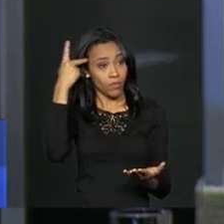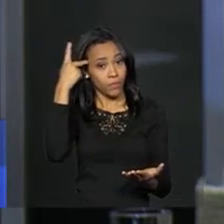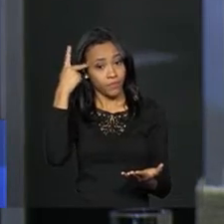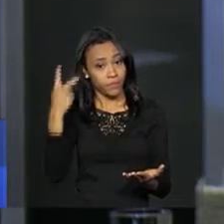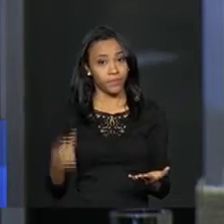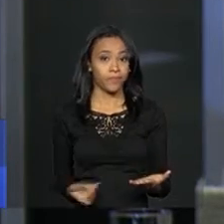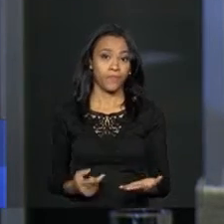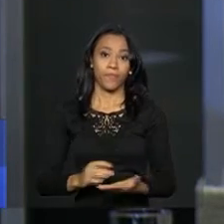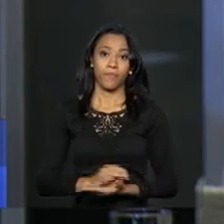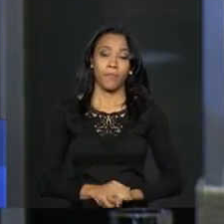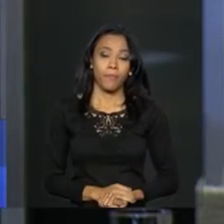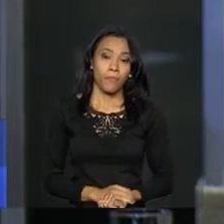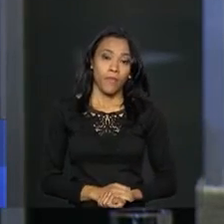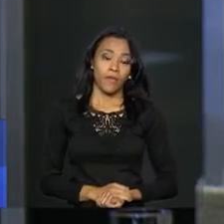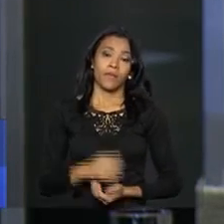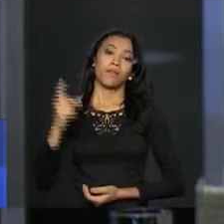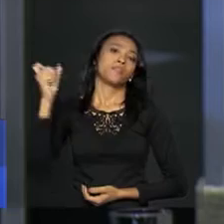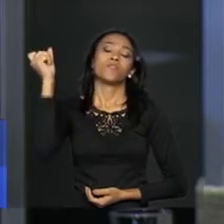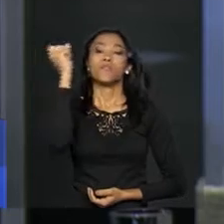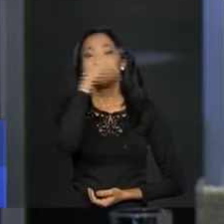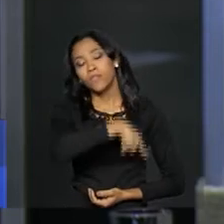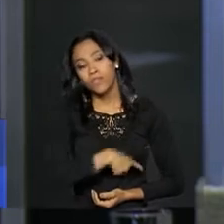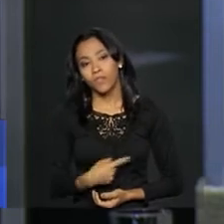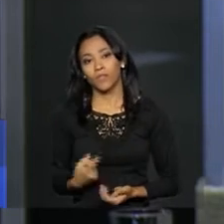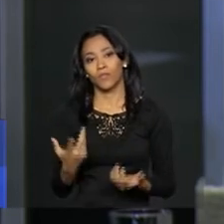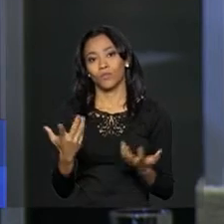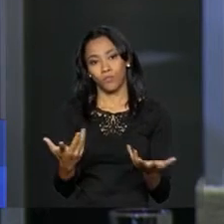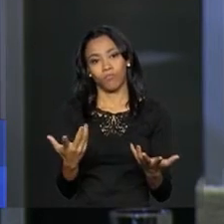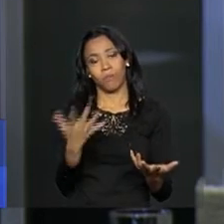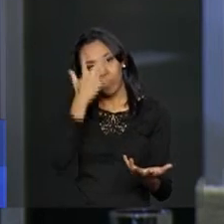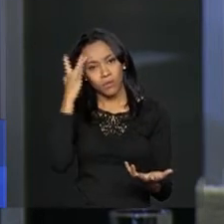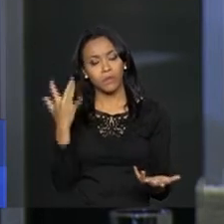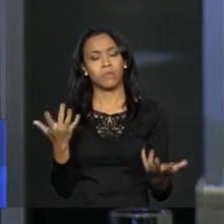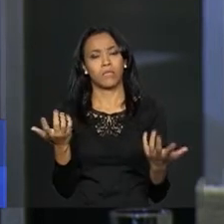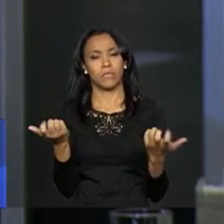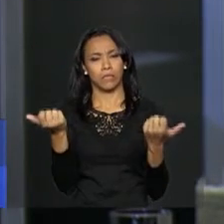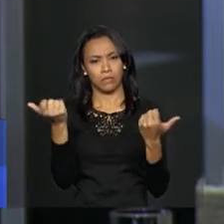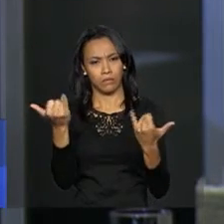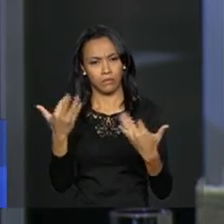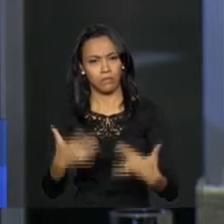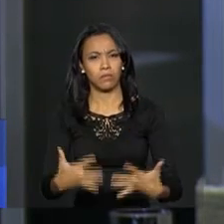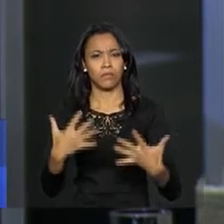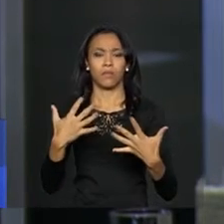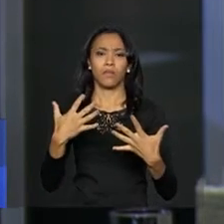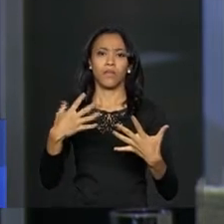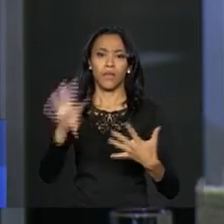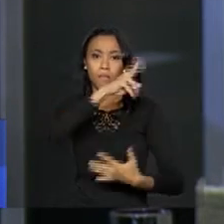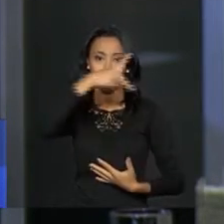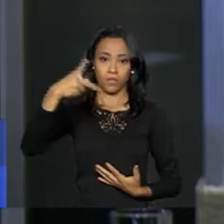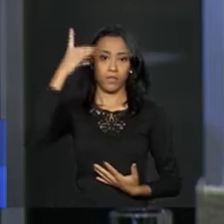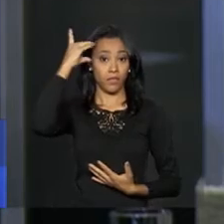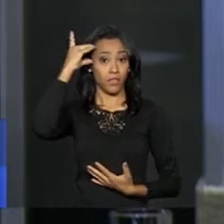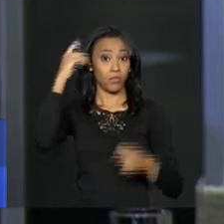é difícil encontrar quem defenda com sinceridade que a presidenta Dilma deva